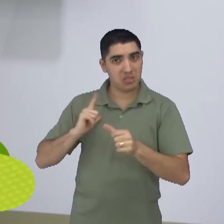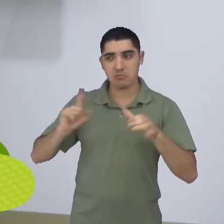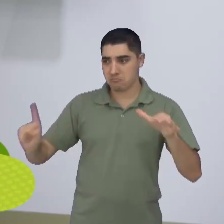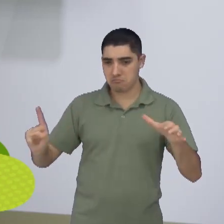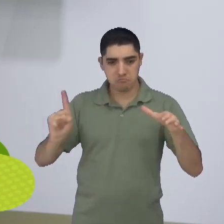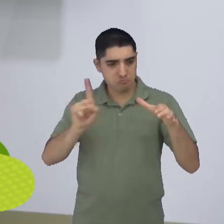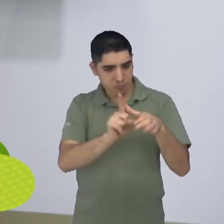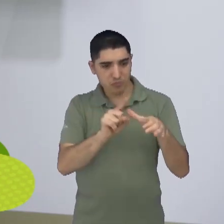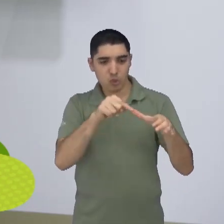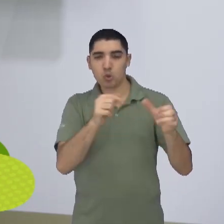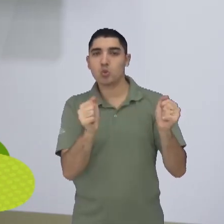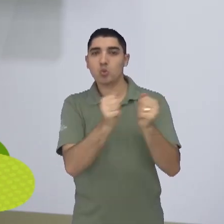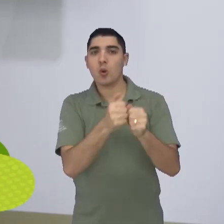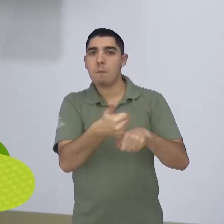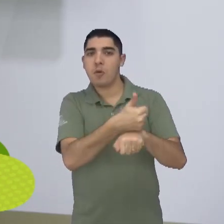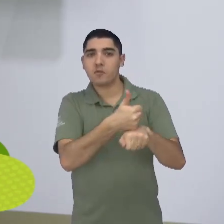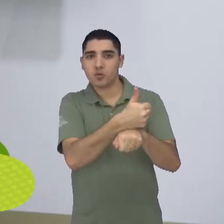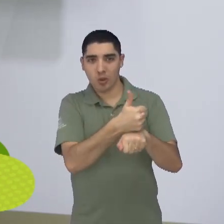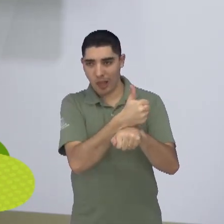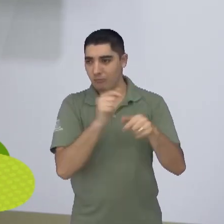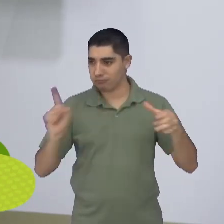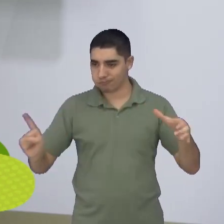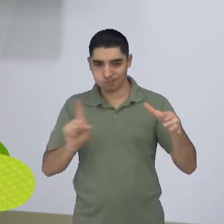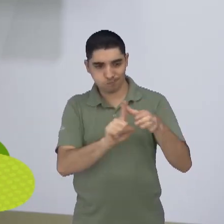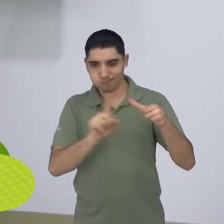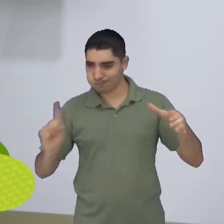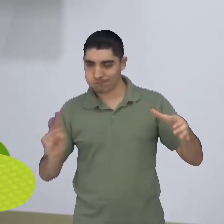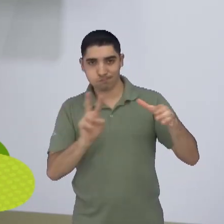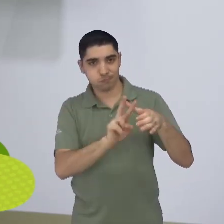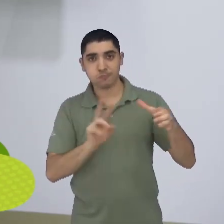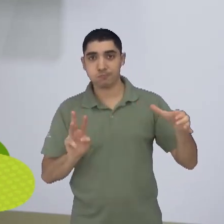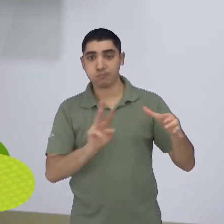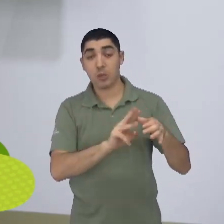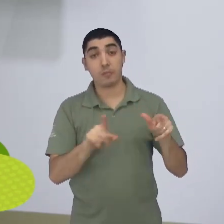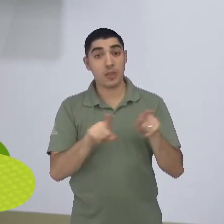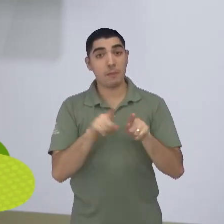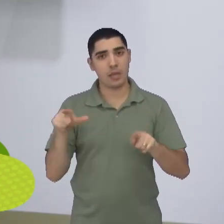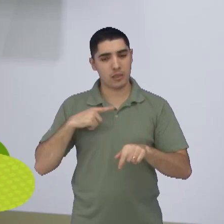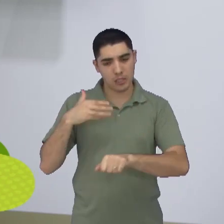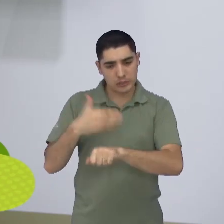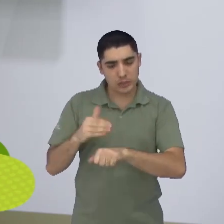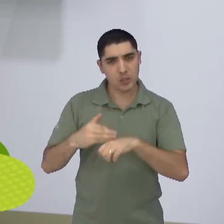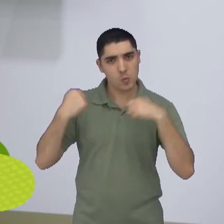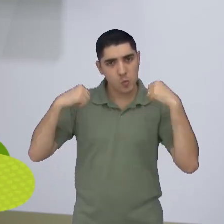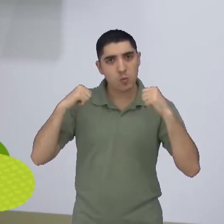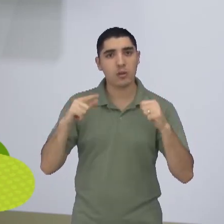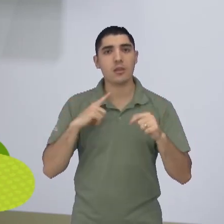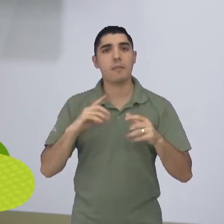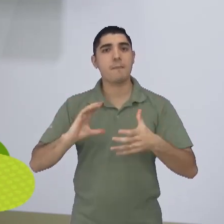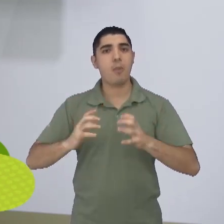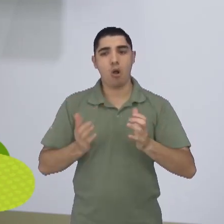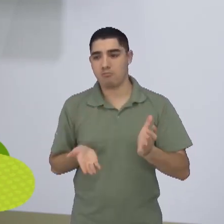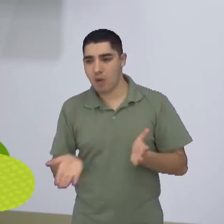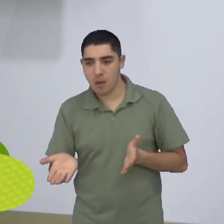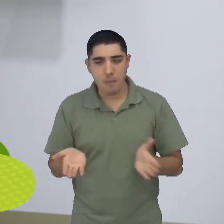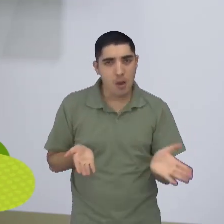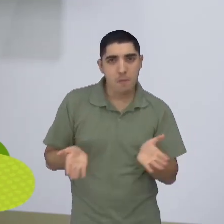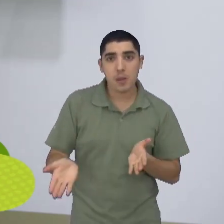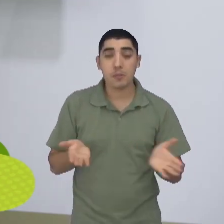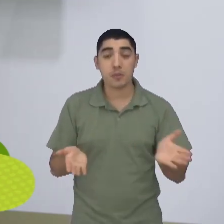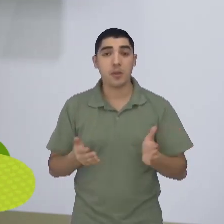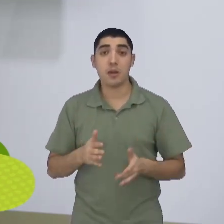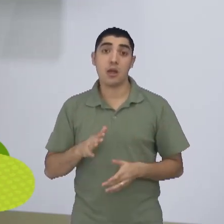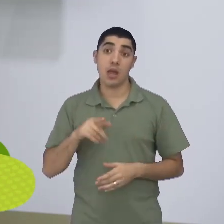momento, então o São José está conseguindo fazer, além dessa parte física, até um pouquinho também de treino com bola, um coletivo ali mais intenso. Não